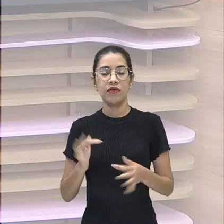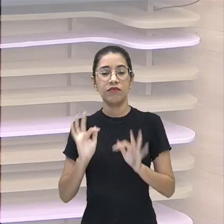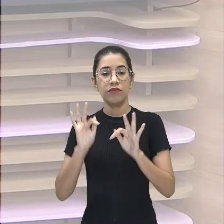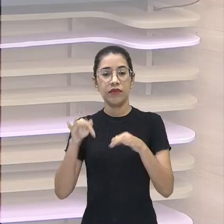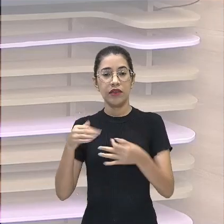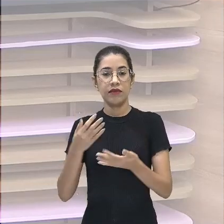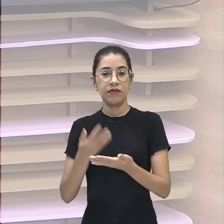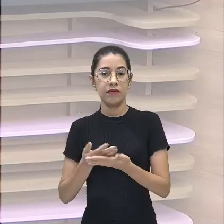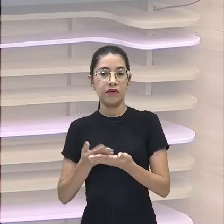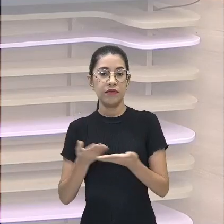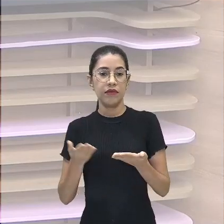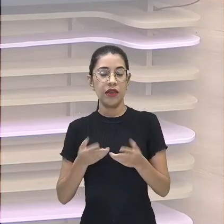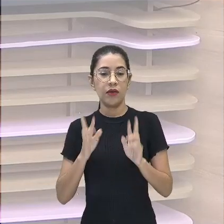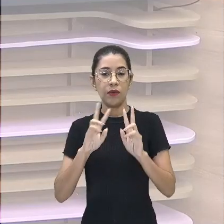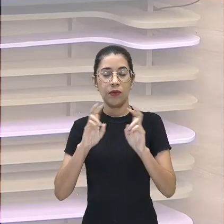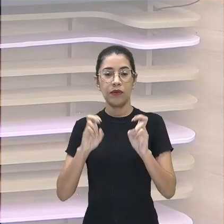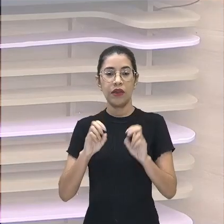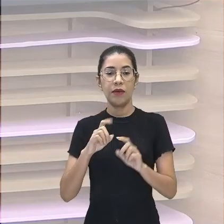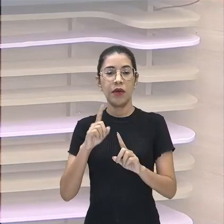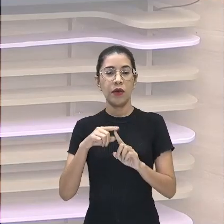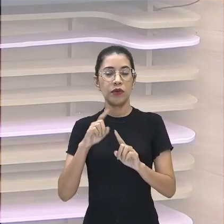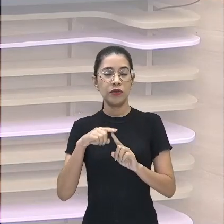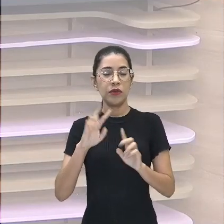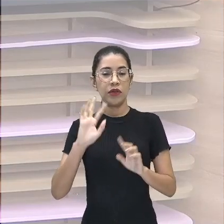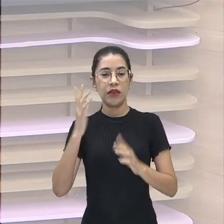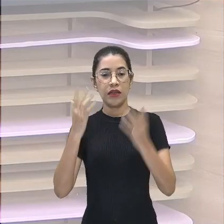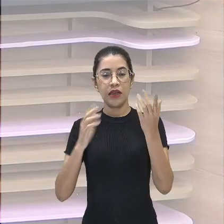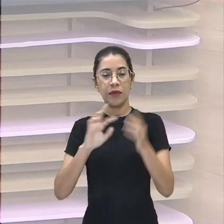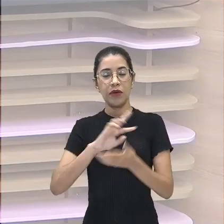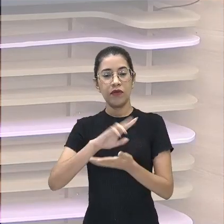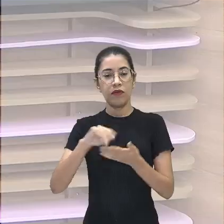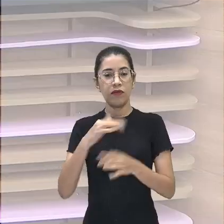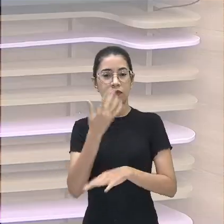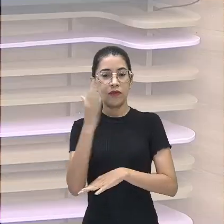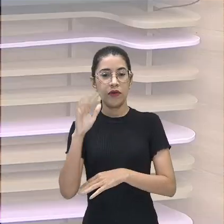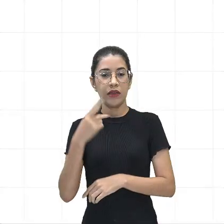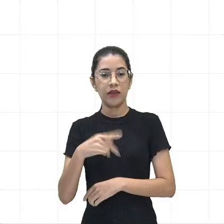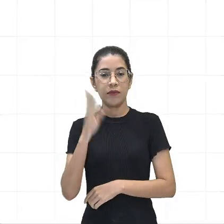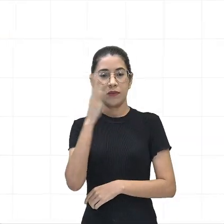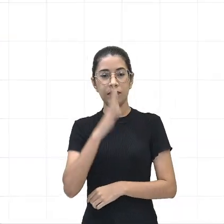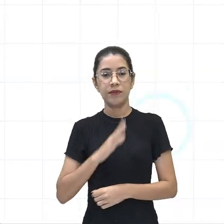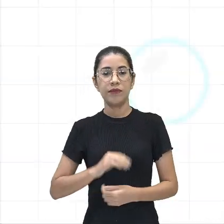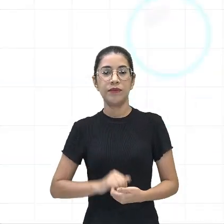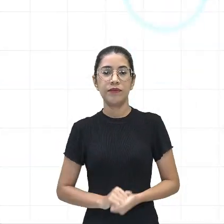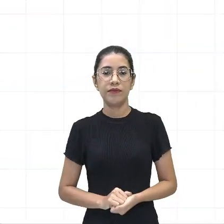finalizamos a nossa aula sobre o clima e a vegetação do território brasileiro.